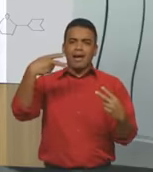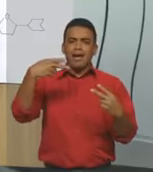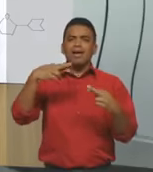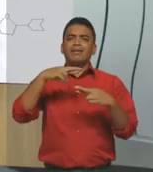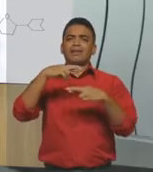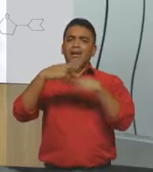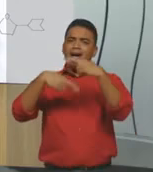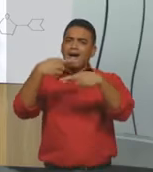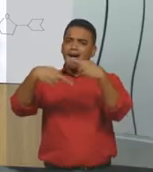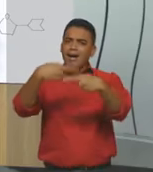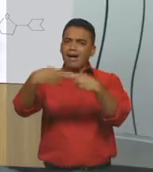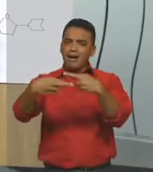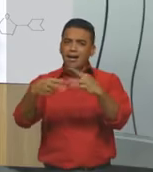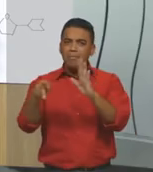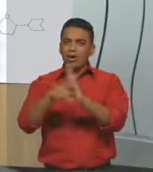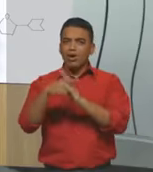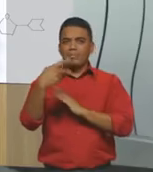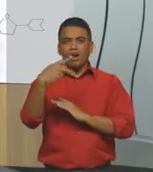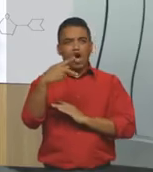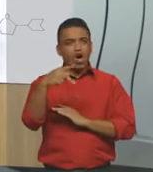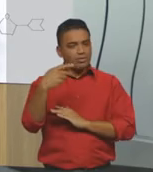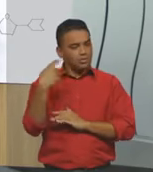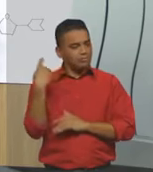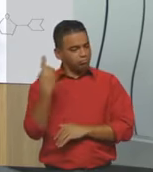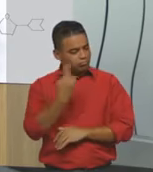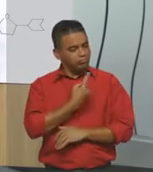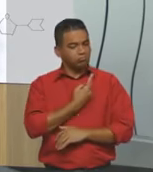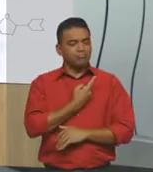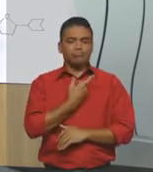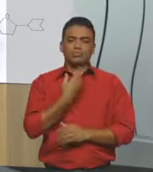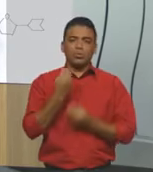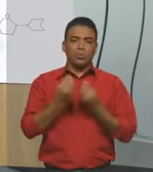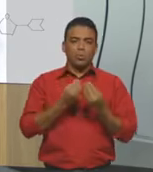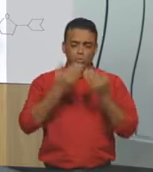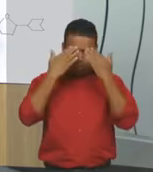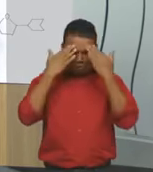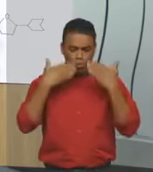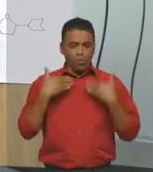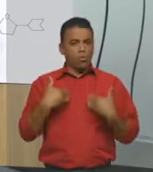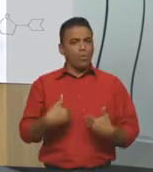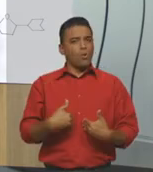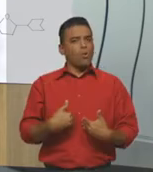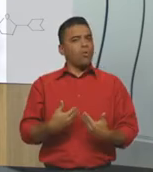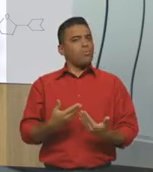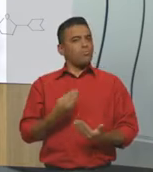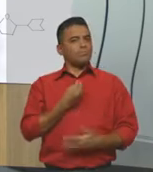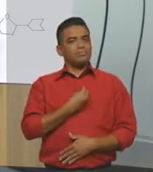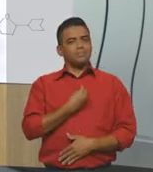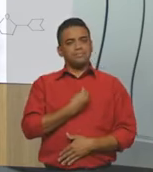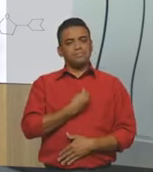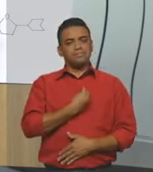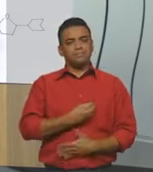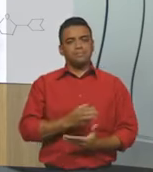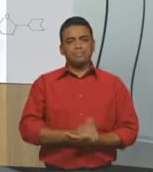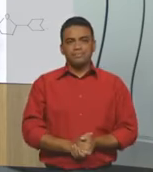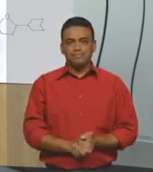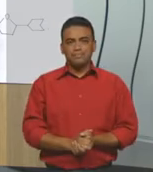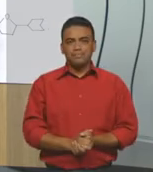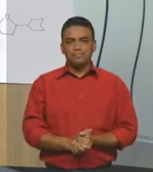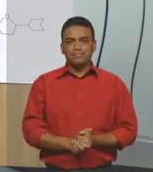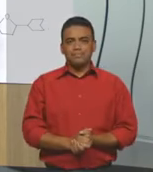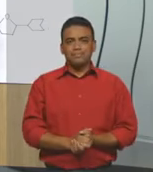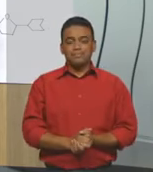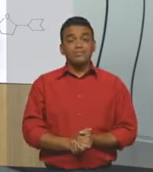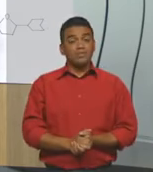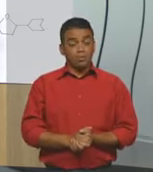ser o controle das nossas atividades, da nossa, digamos, da nossa existência. Então, se